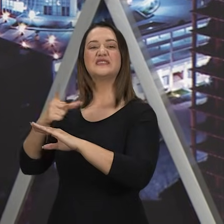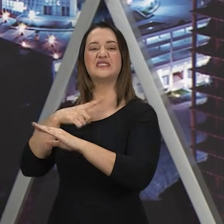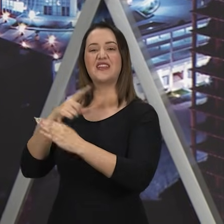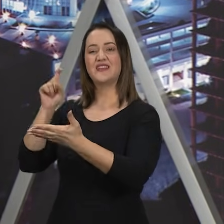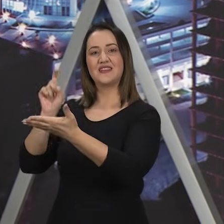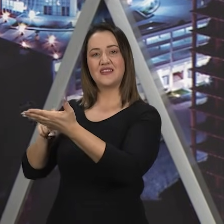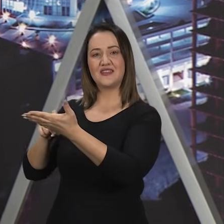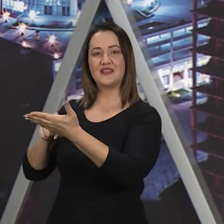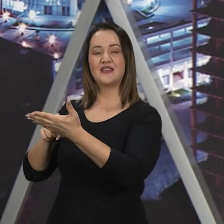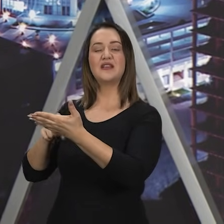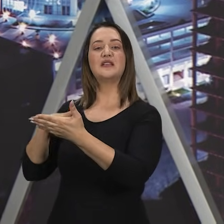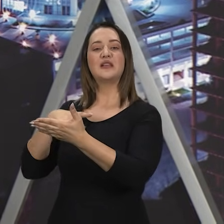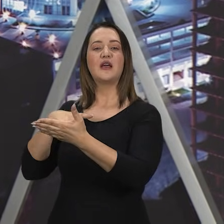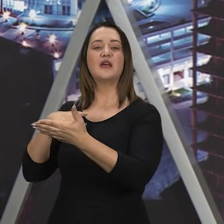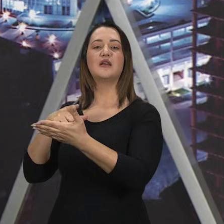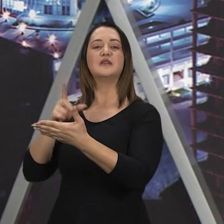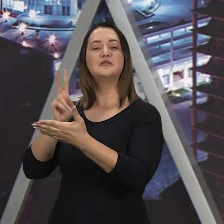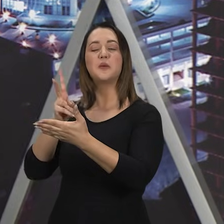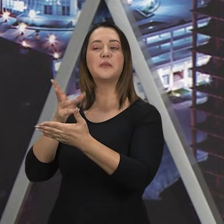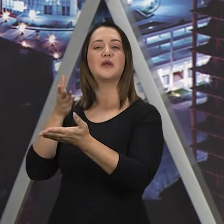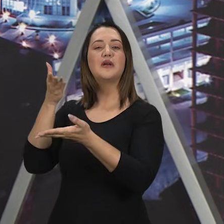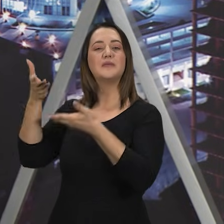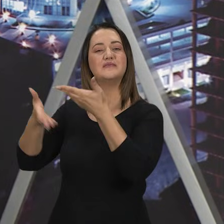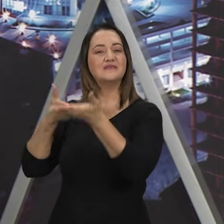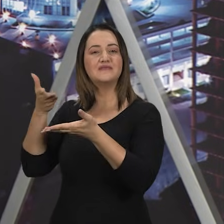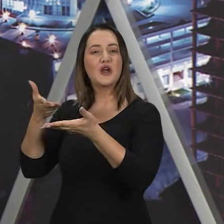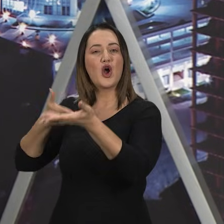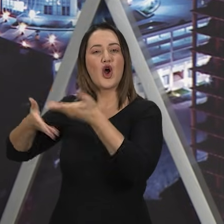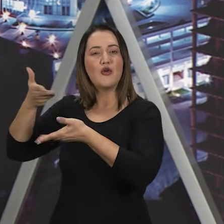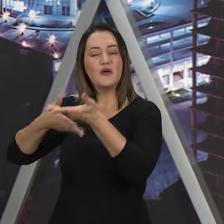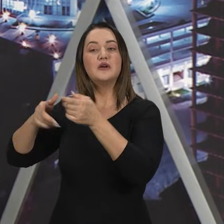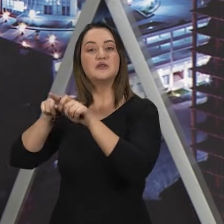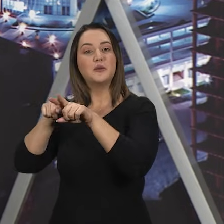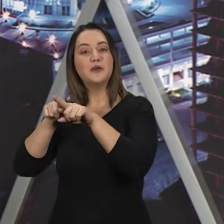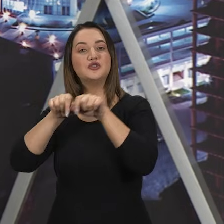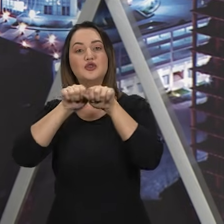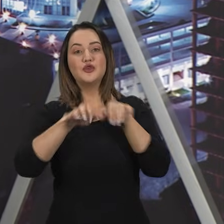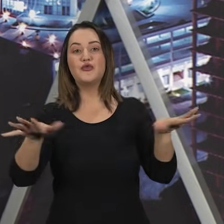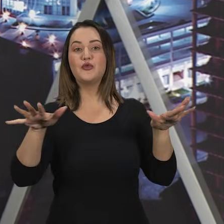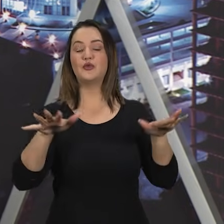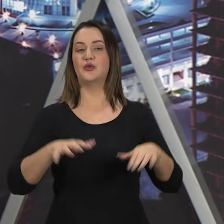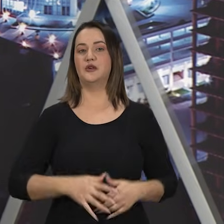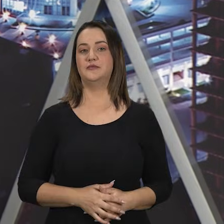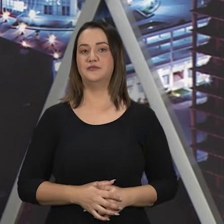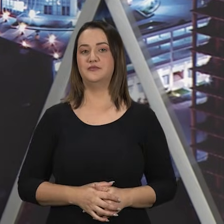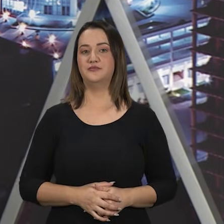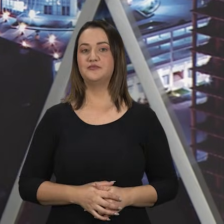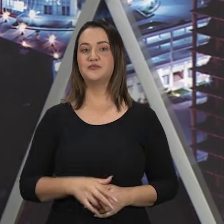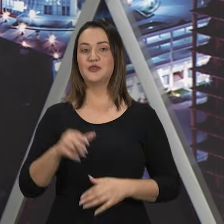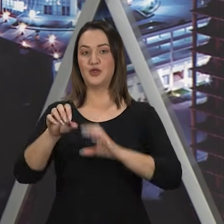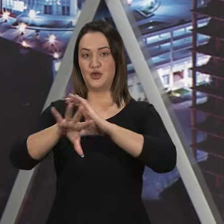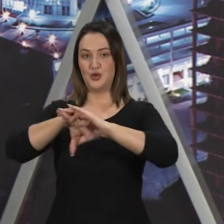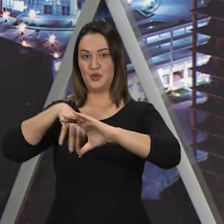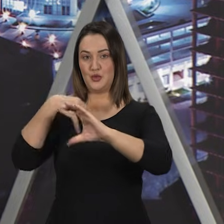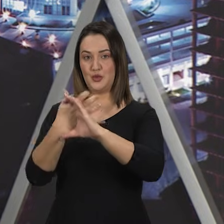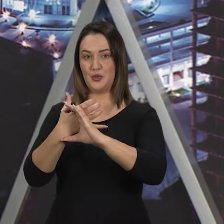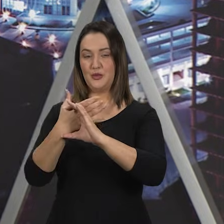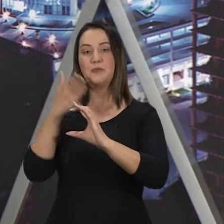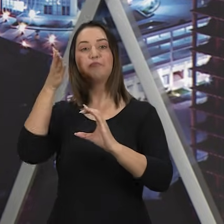canal, se inscrevesse lá, participasse conosco no YouTube e pudesse divulgar também o nosso canal,